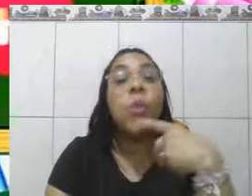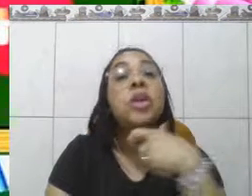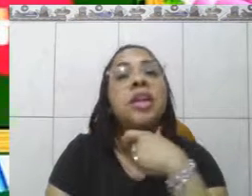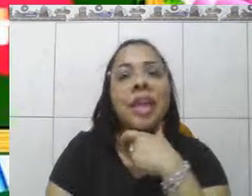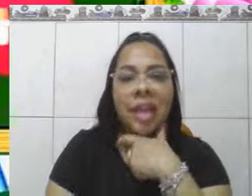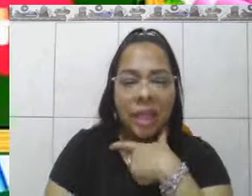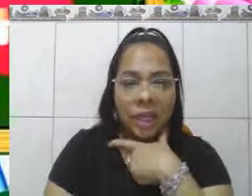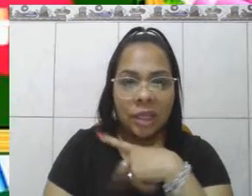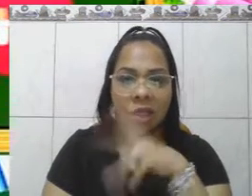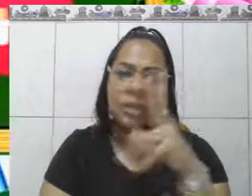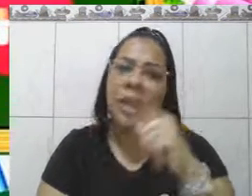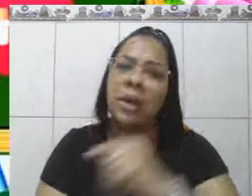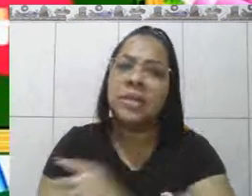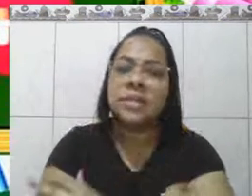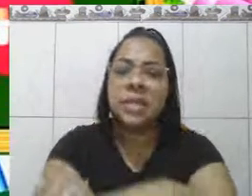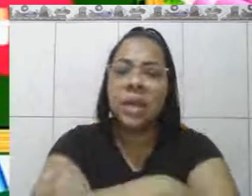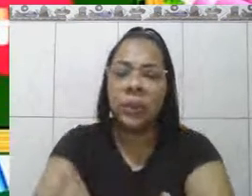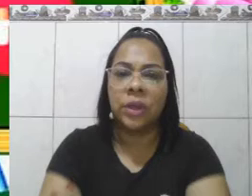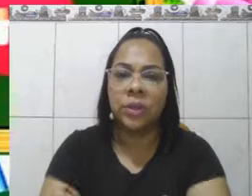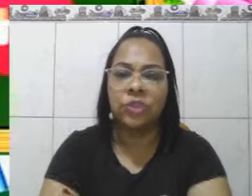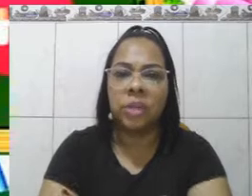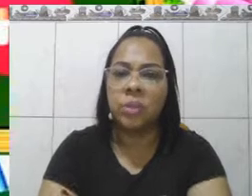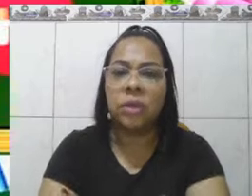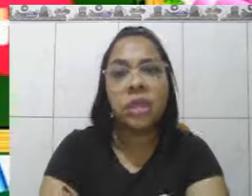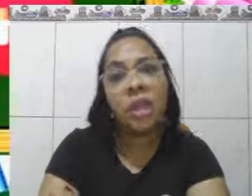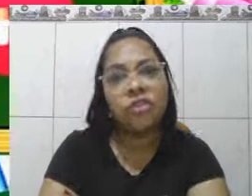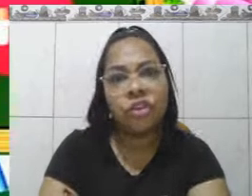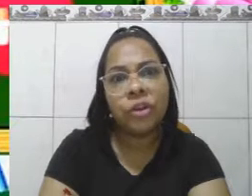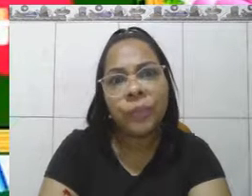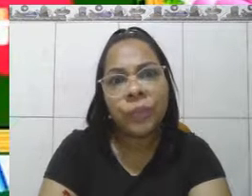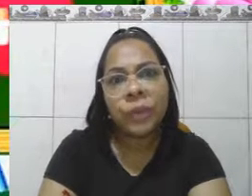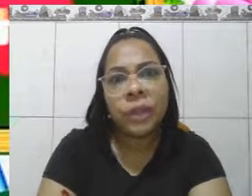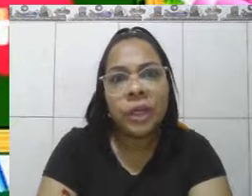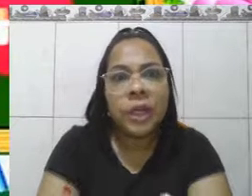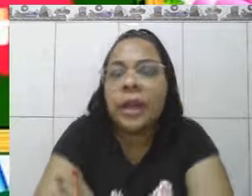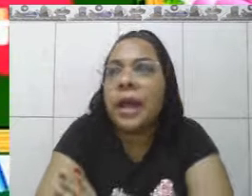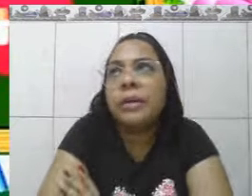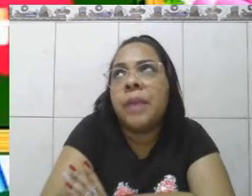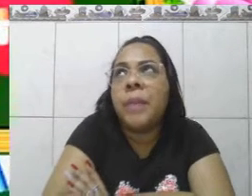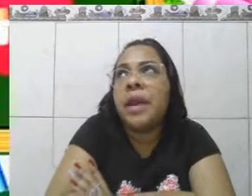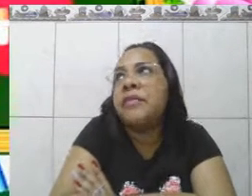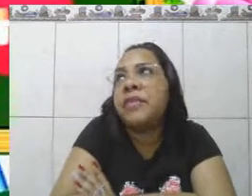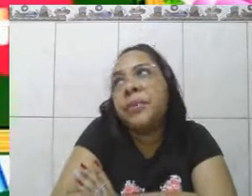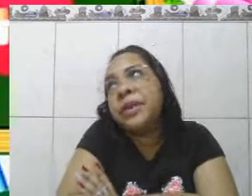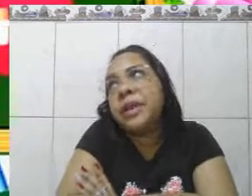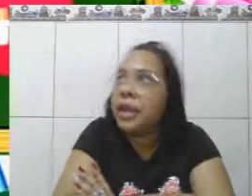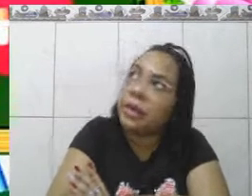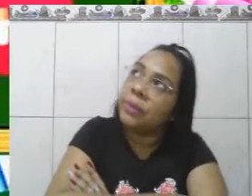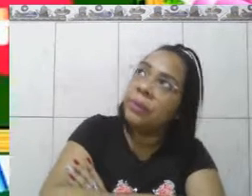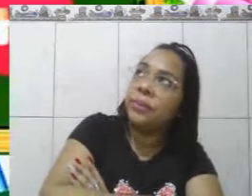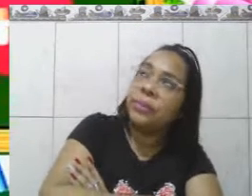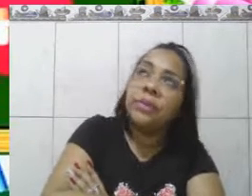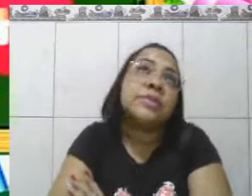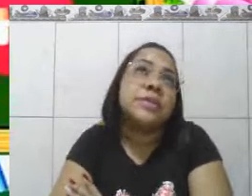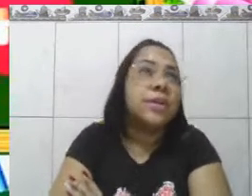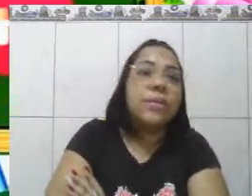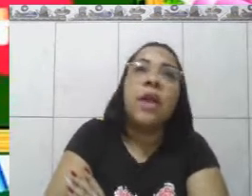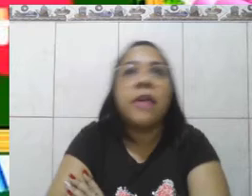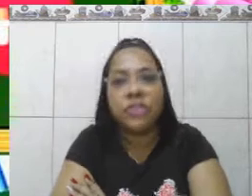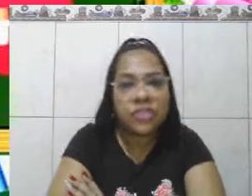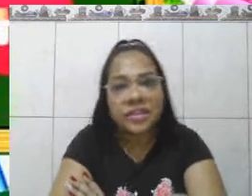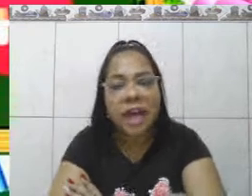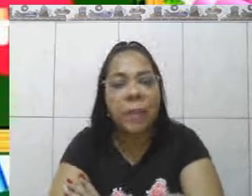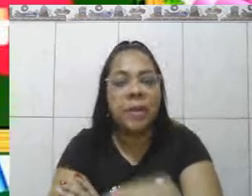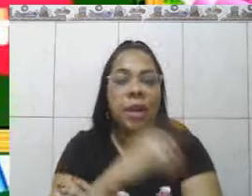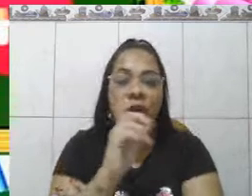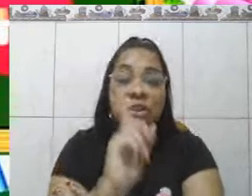QU. Por que que tá C ou QU? Tia Crimilda, não entendi. Claro que a palavra é com Q ou com U ou com C,